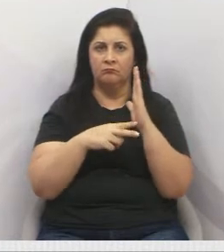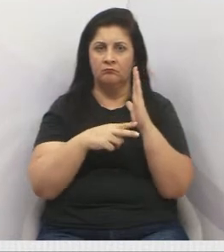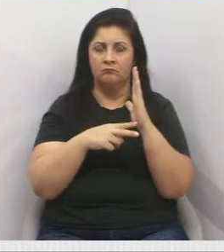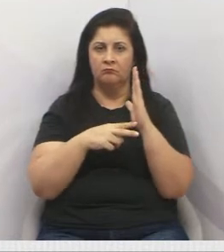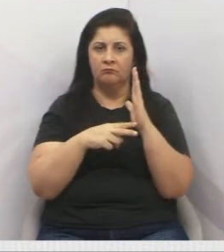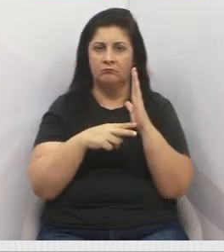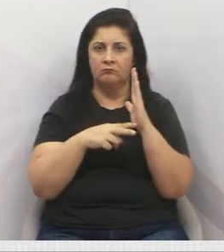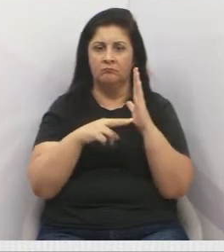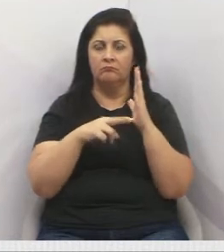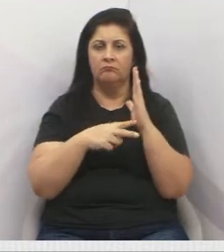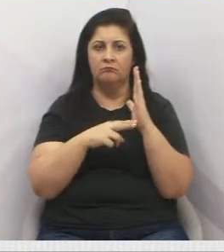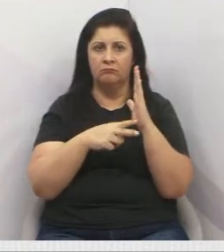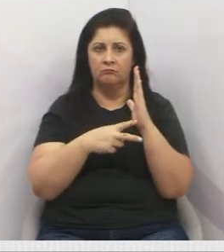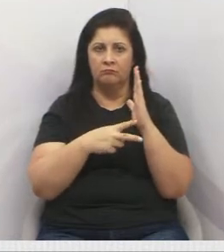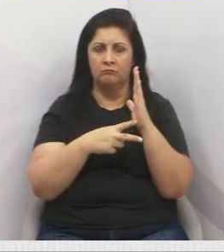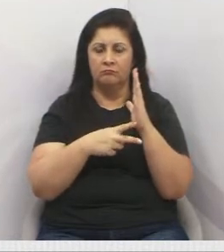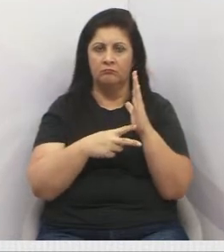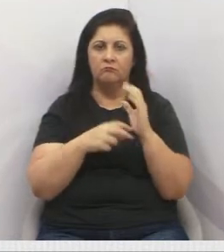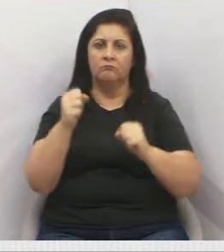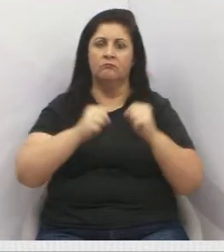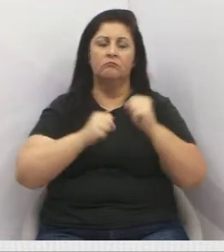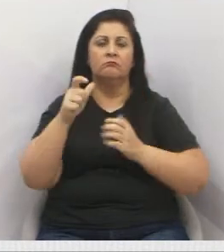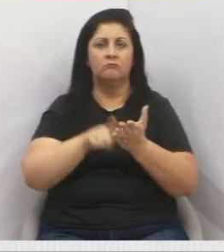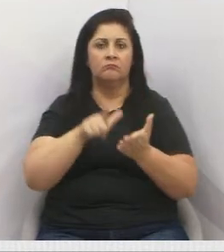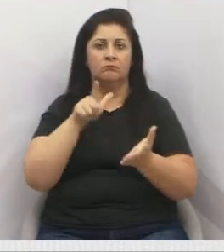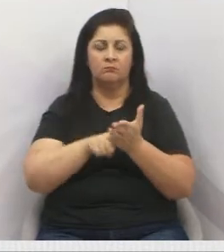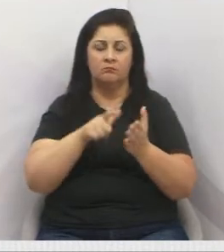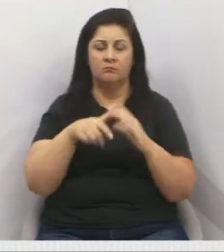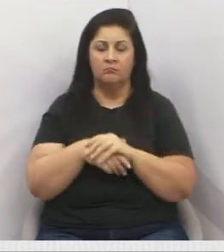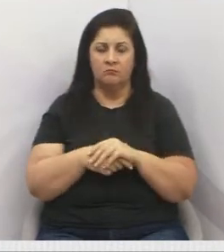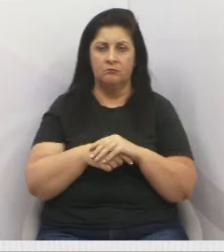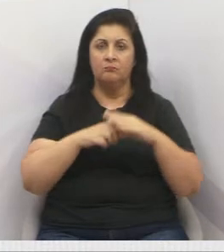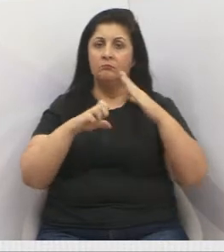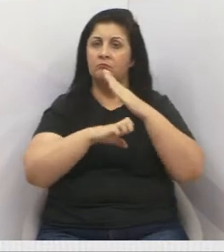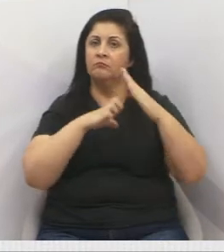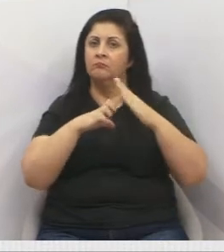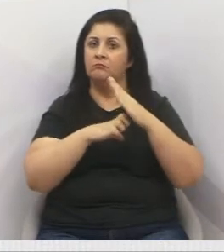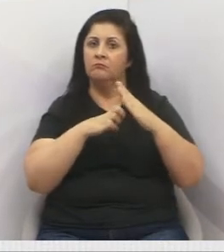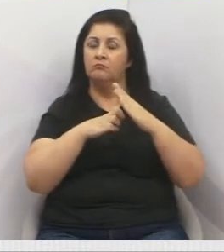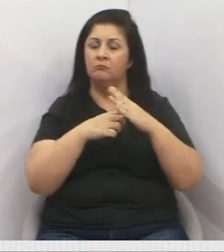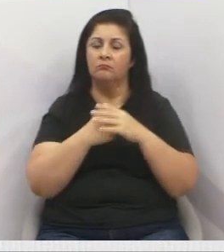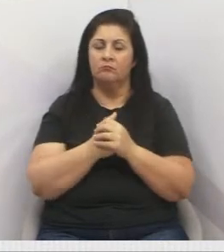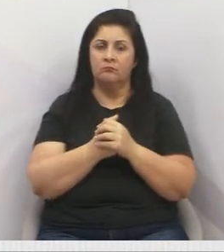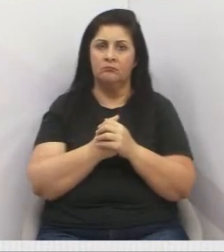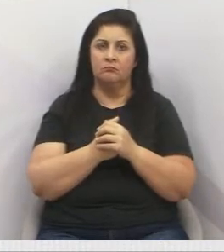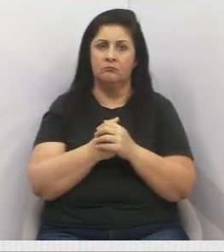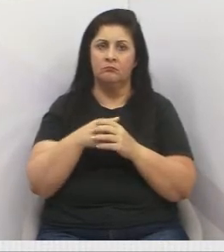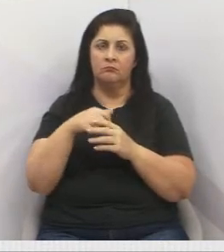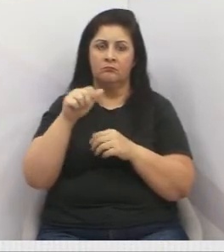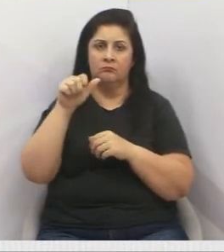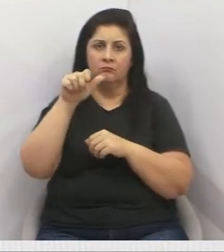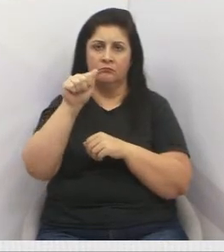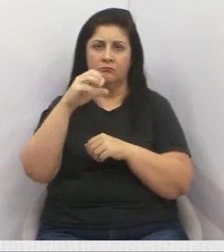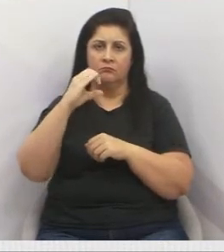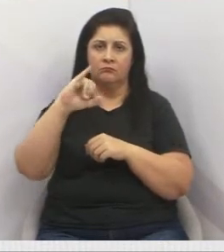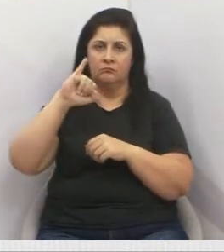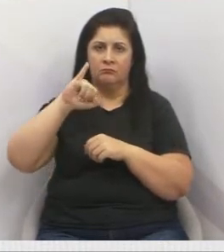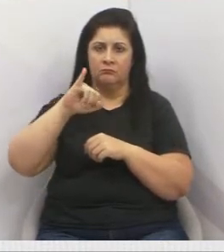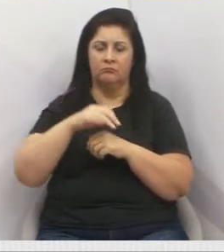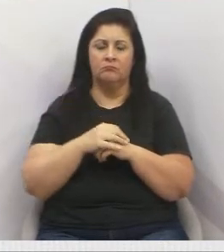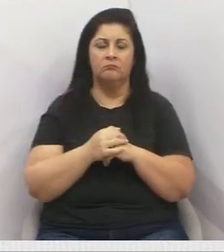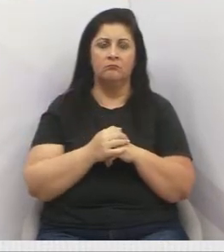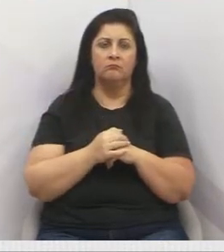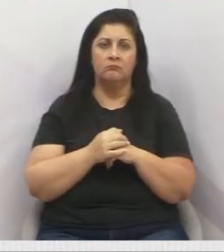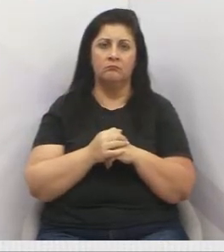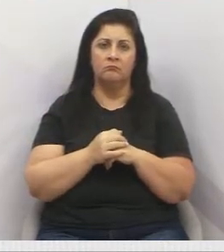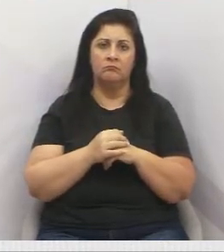entidade de classe sindical, Sindicato dos Papeleiros, empresas ou entidades profissionais, Associação Comercial e Industrial, ACI Jacareí,